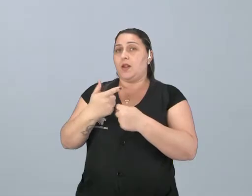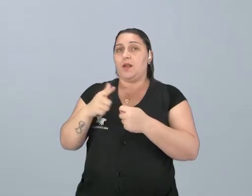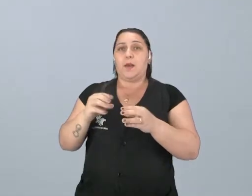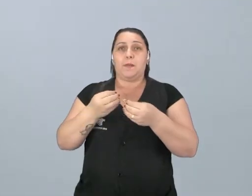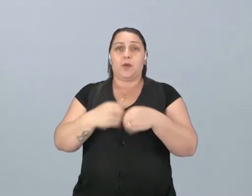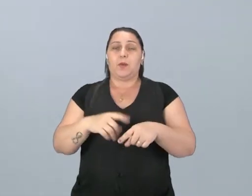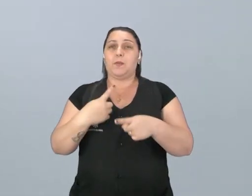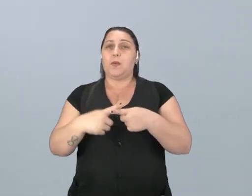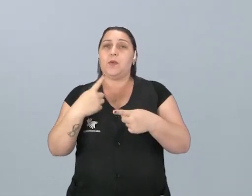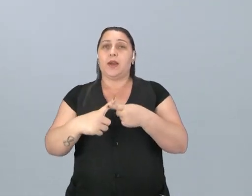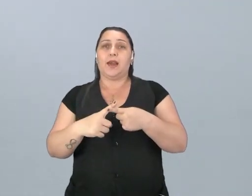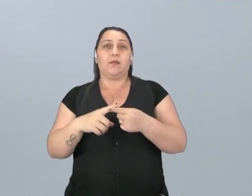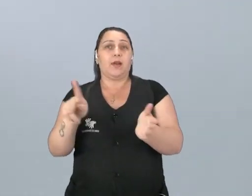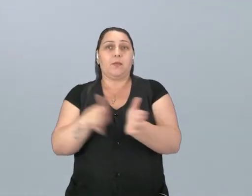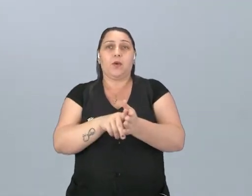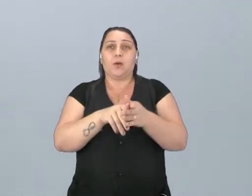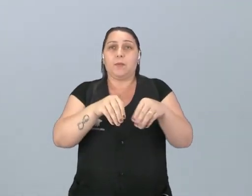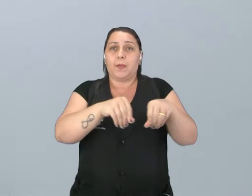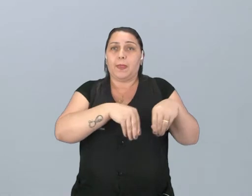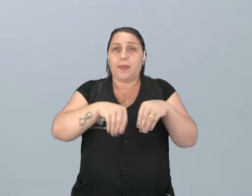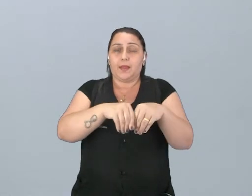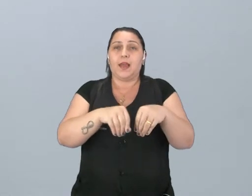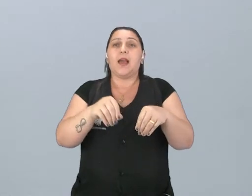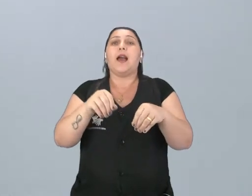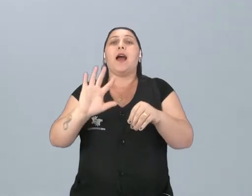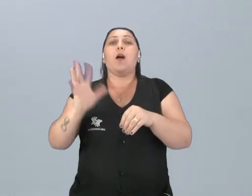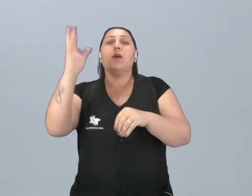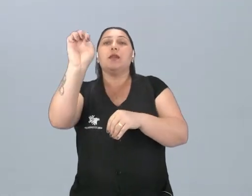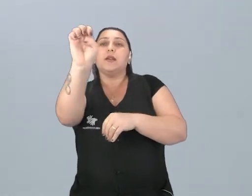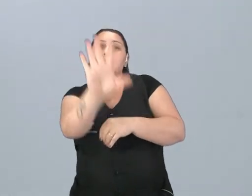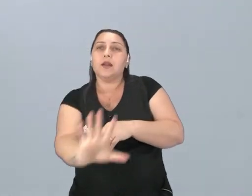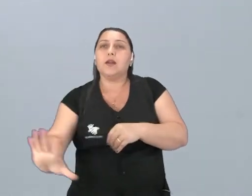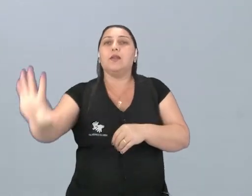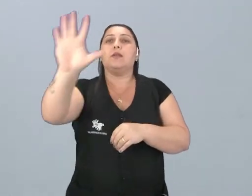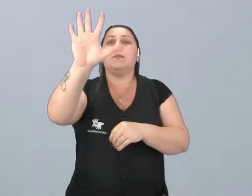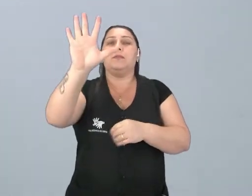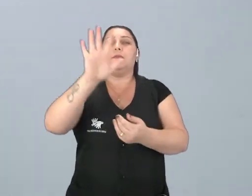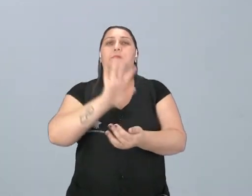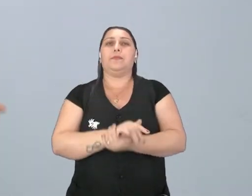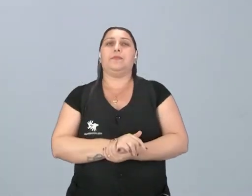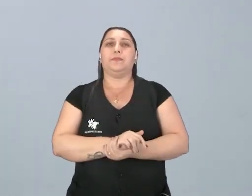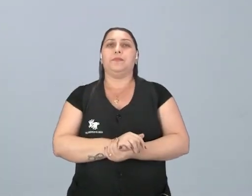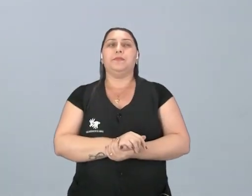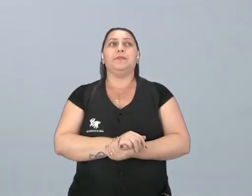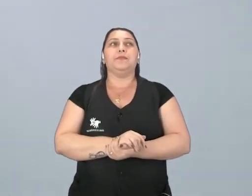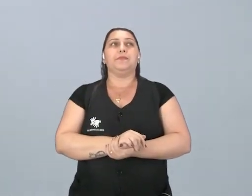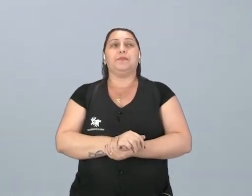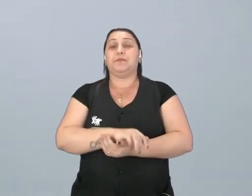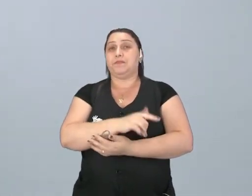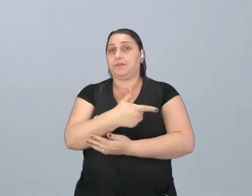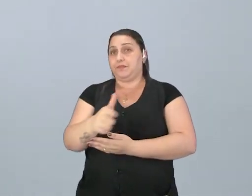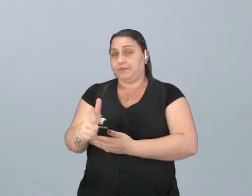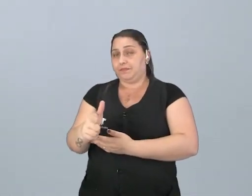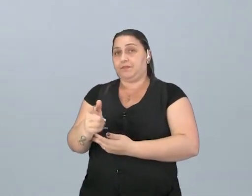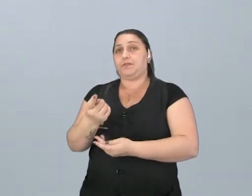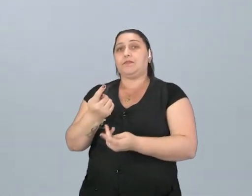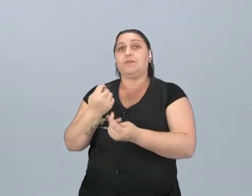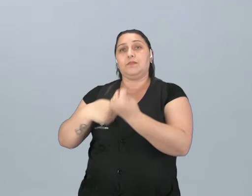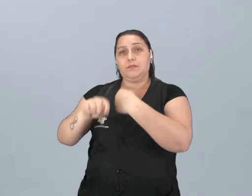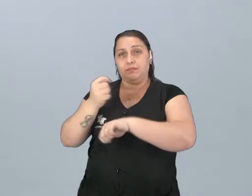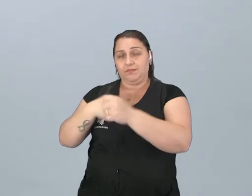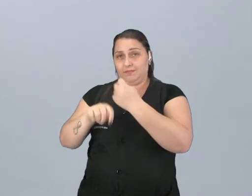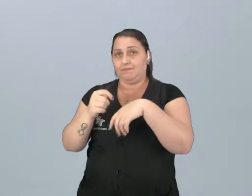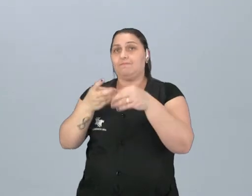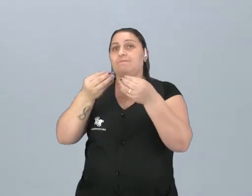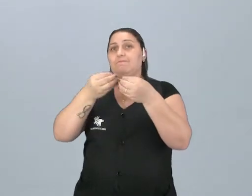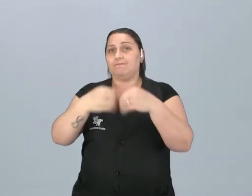guerra não acontecia no seu território, acontecia na Europa, certo? Principalmente no território europeu. Então eles não têm essa economia tão